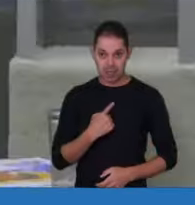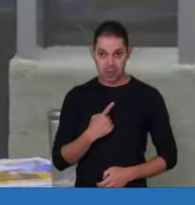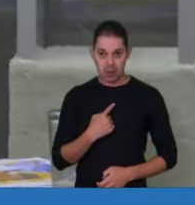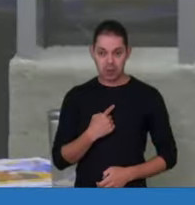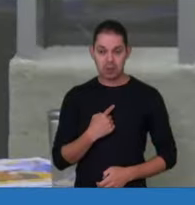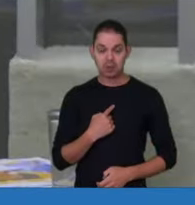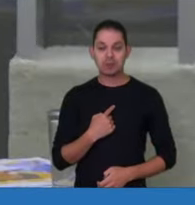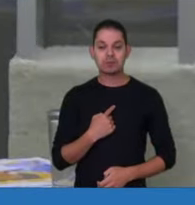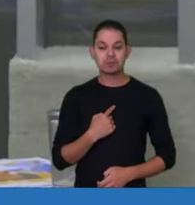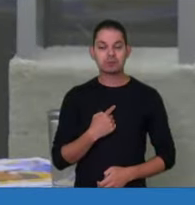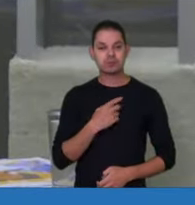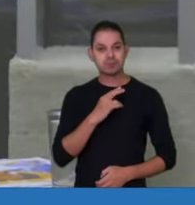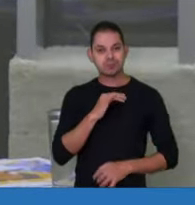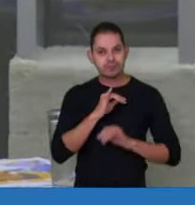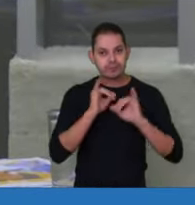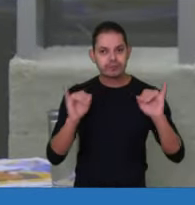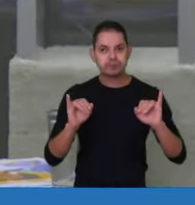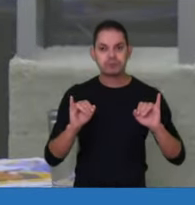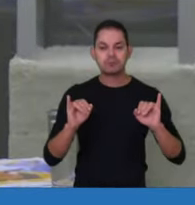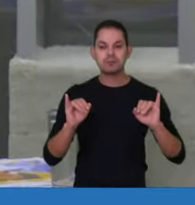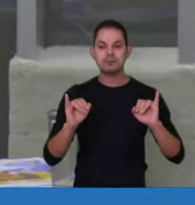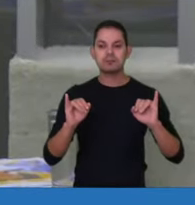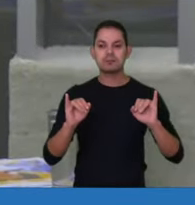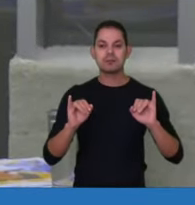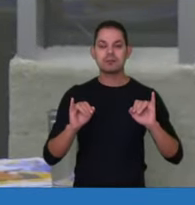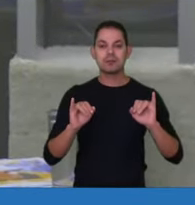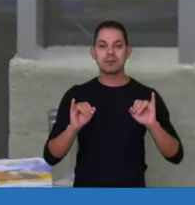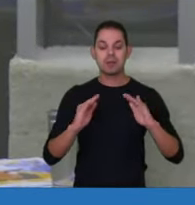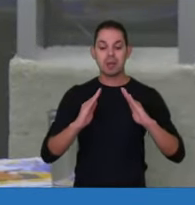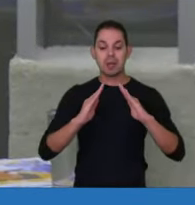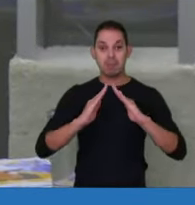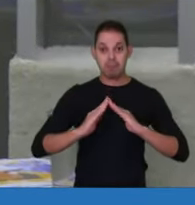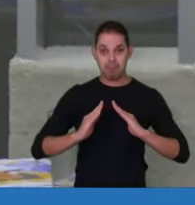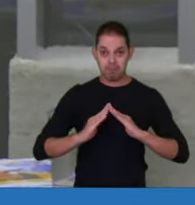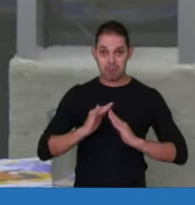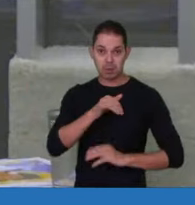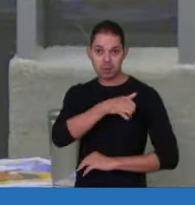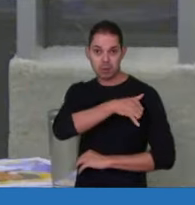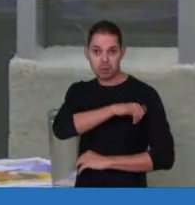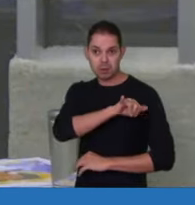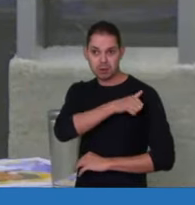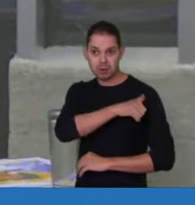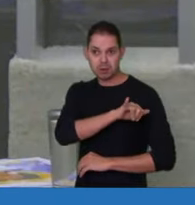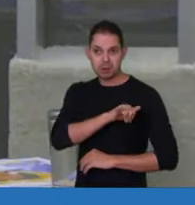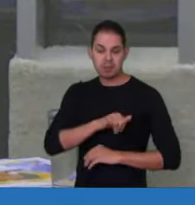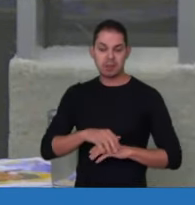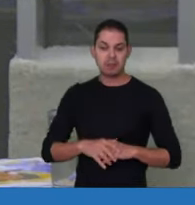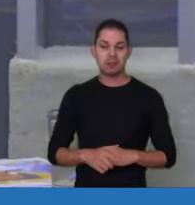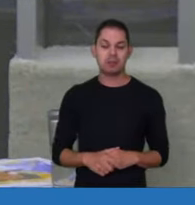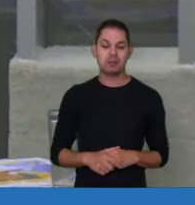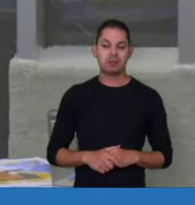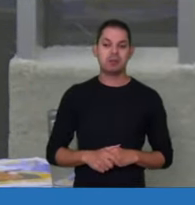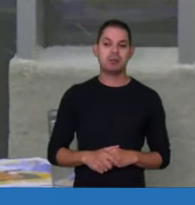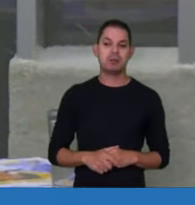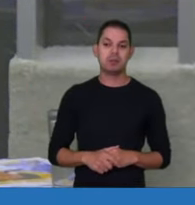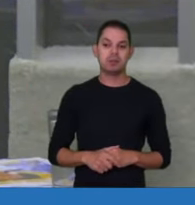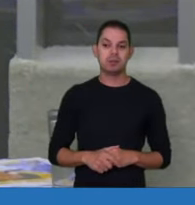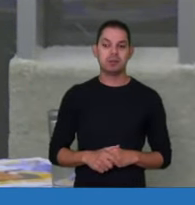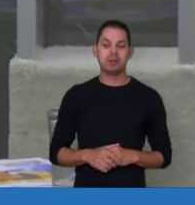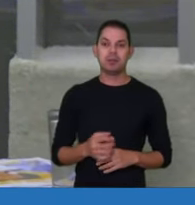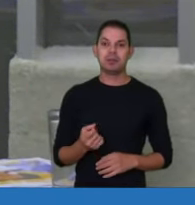eu quero dizer que, moradora do Rio de Janeiro, para nós foi um